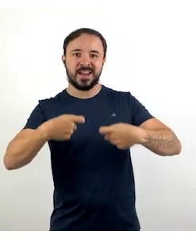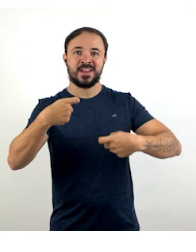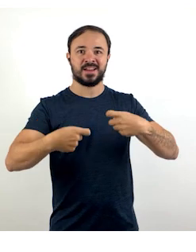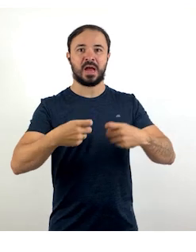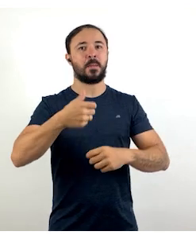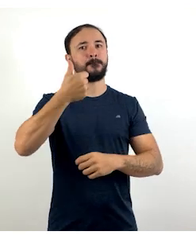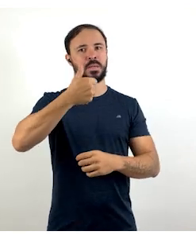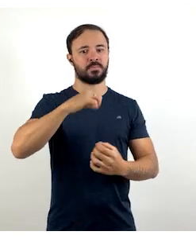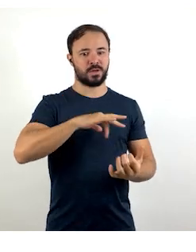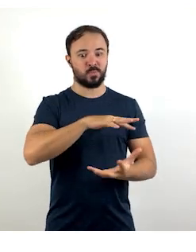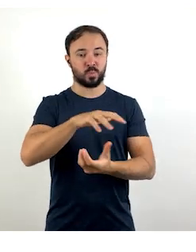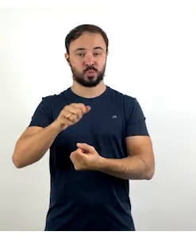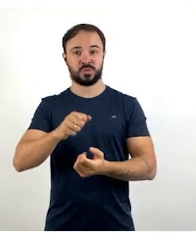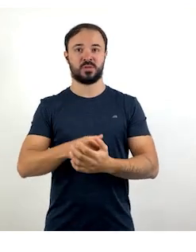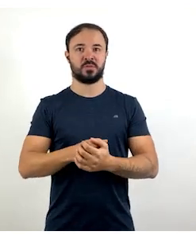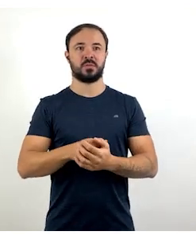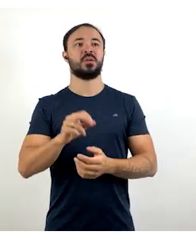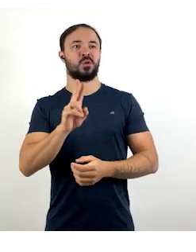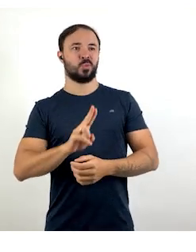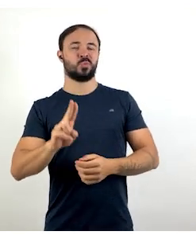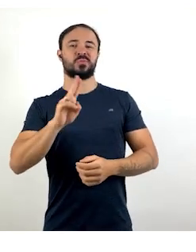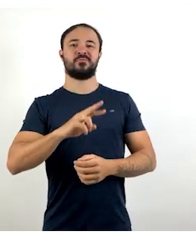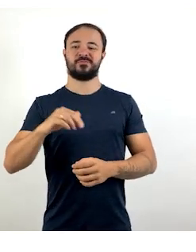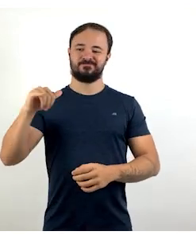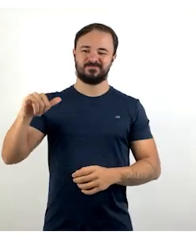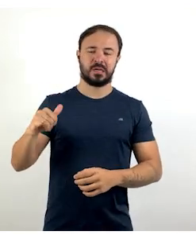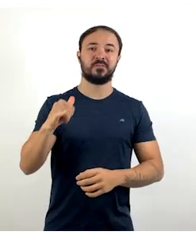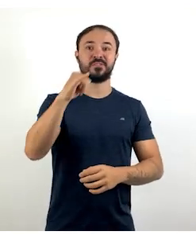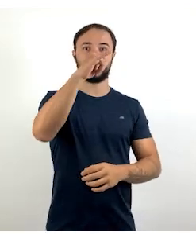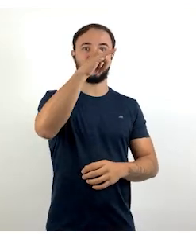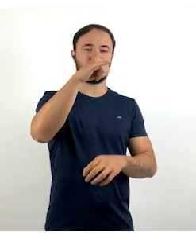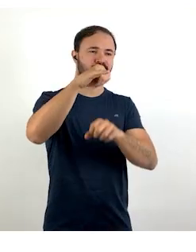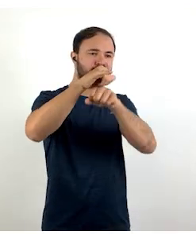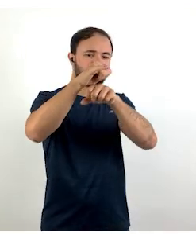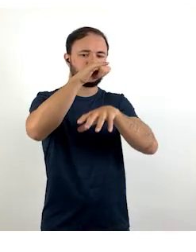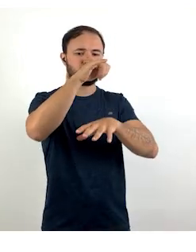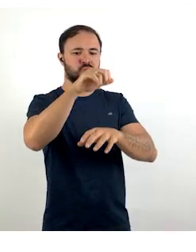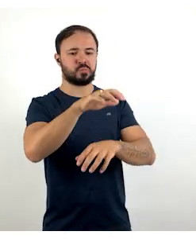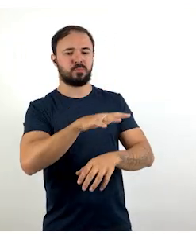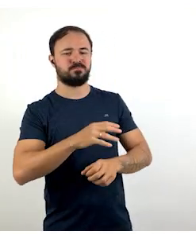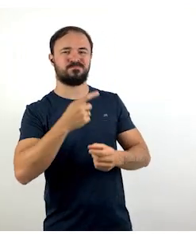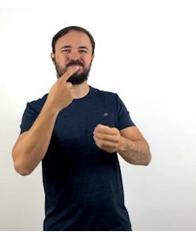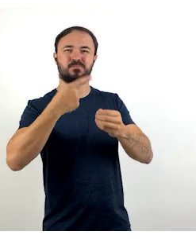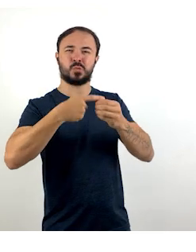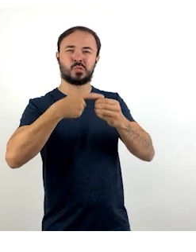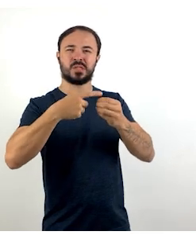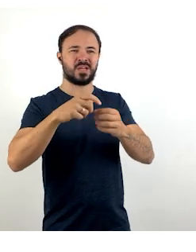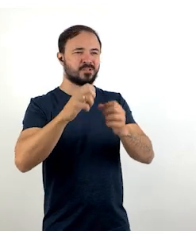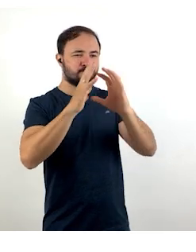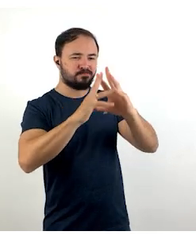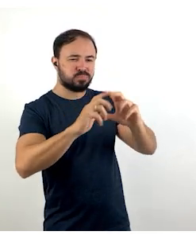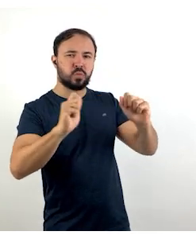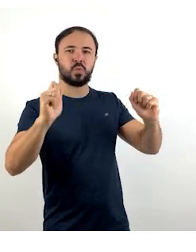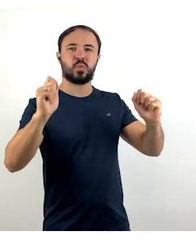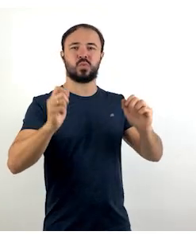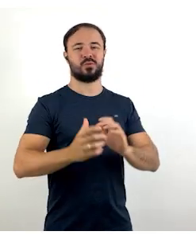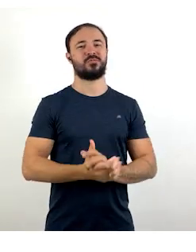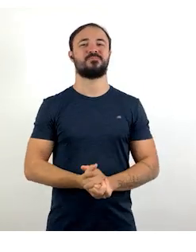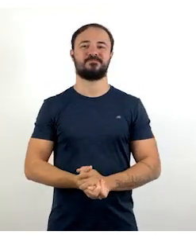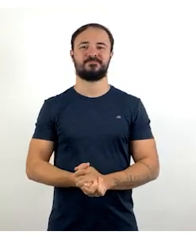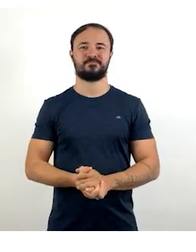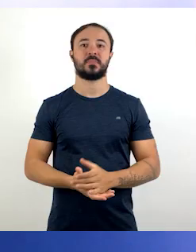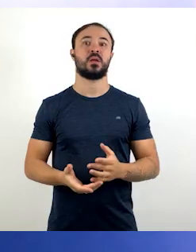já aviões para poder destruir cidades, para poder reduzir o tempo de deslocamento